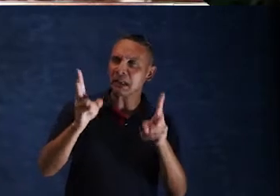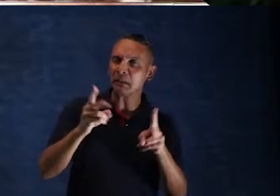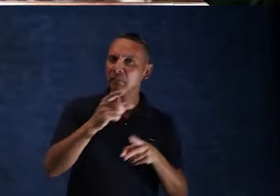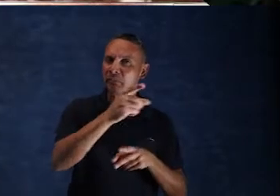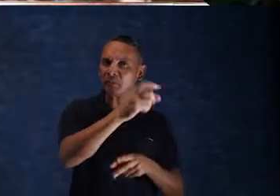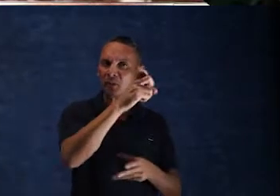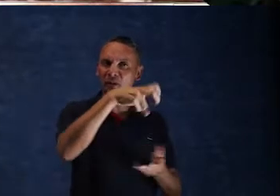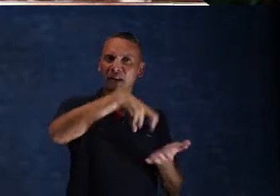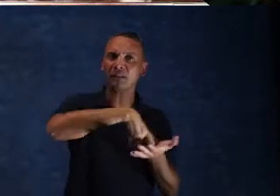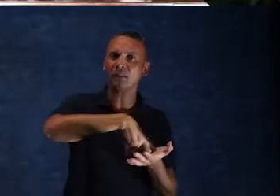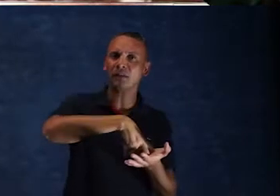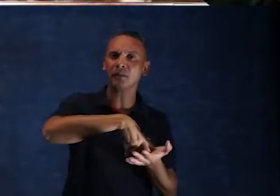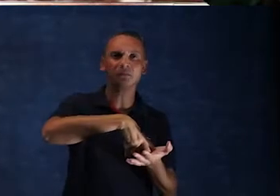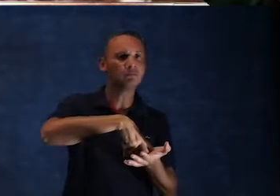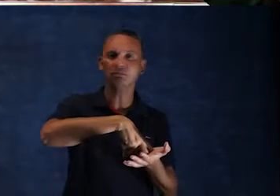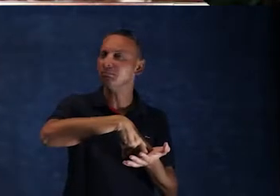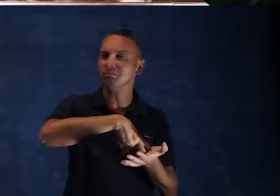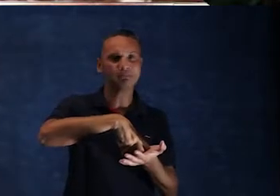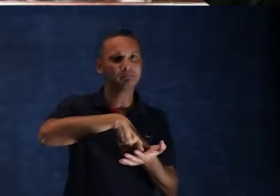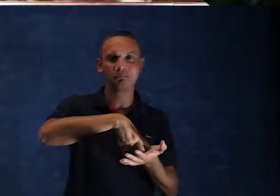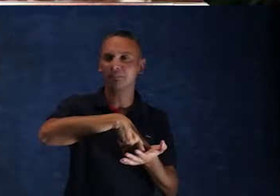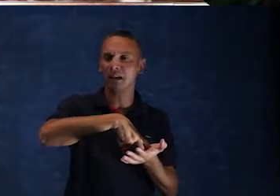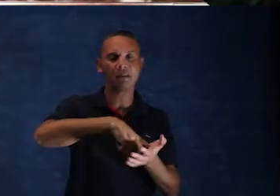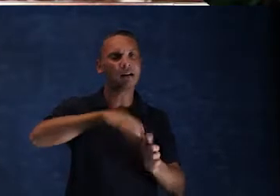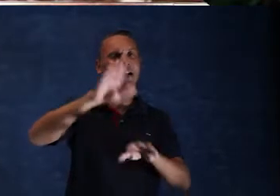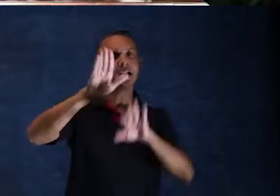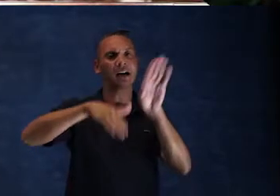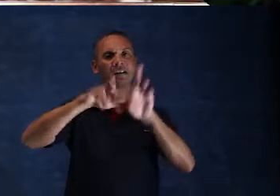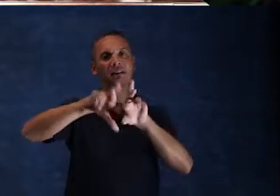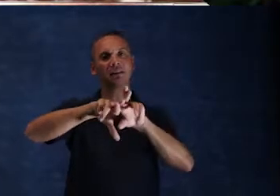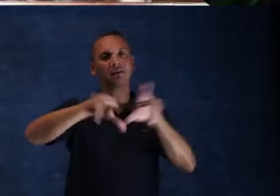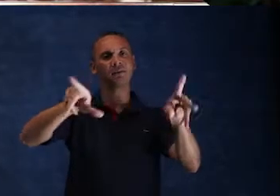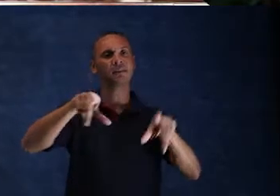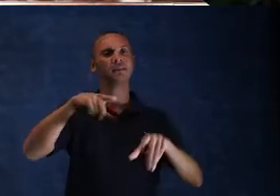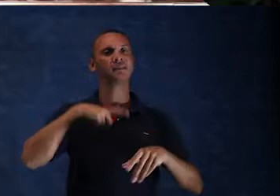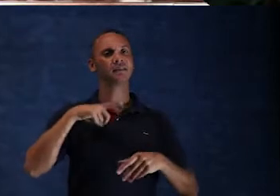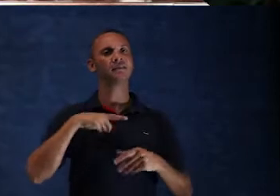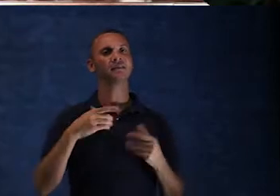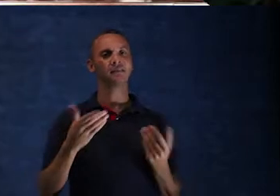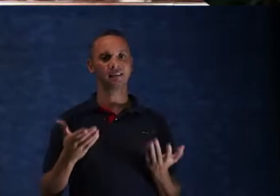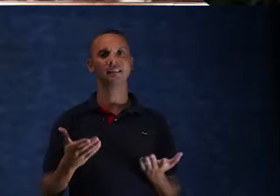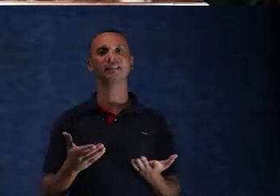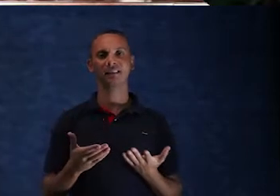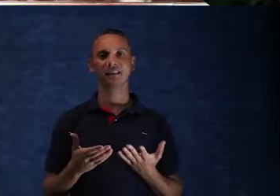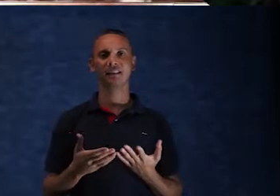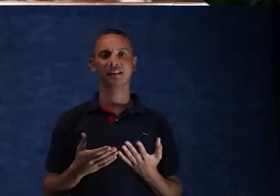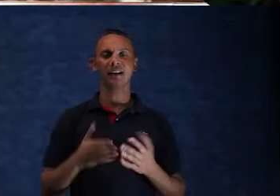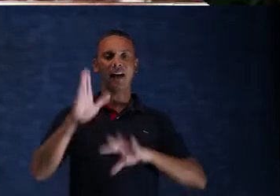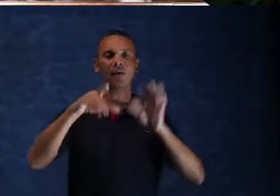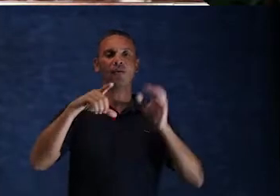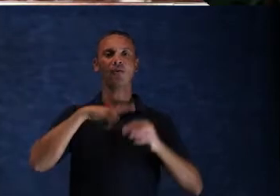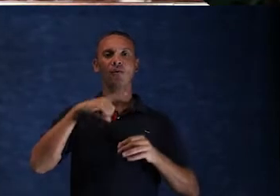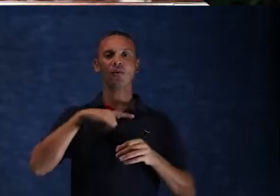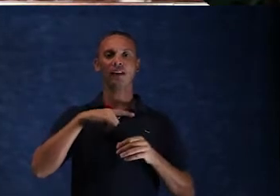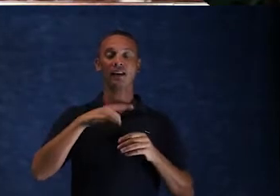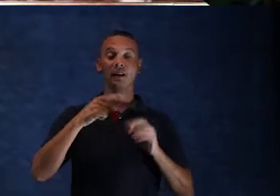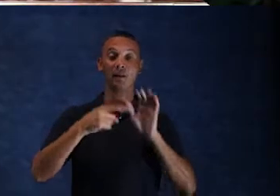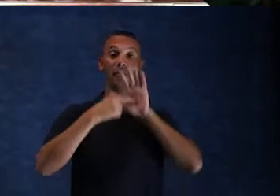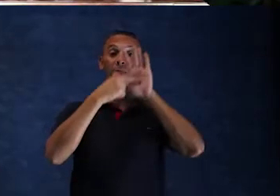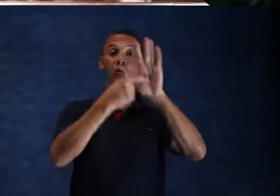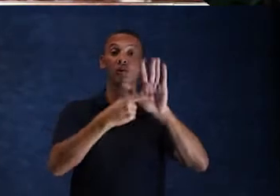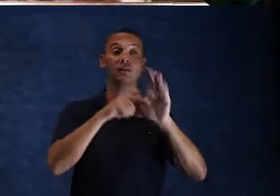o narrador de narrativa policial ou criminal ele tem feito isso, porque ele tem, de uma certa forma, revelado